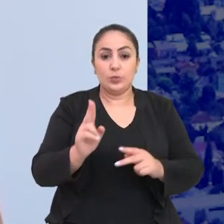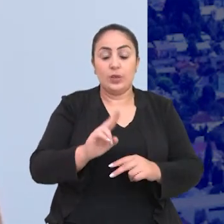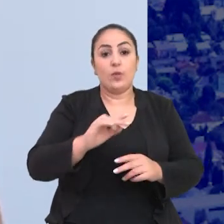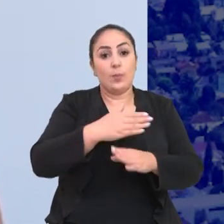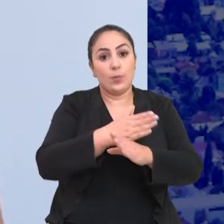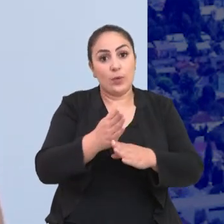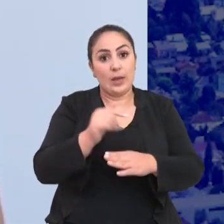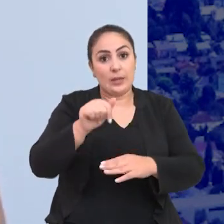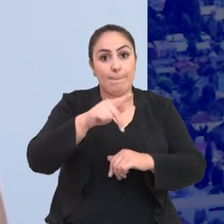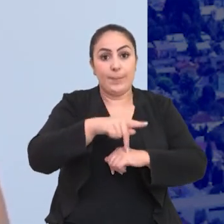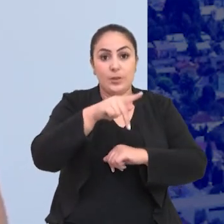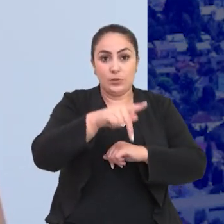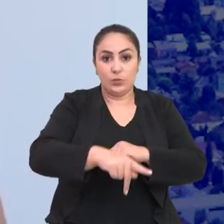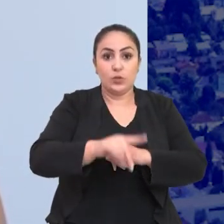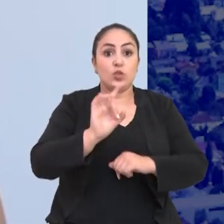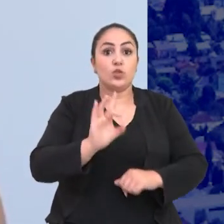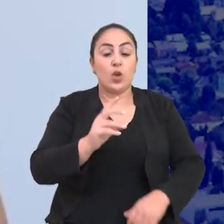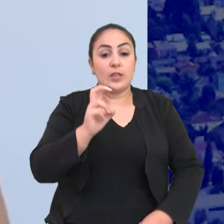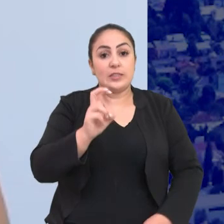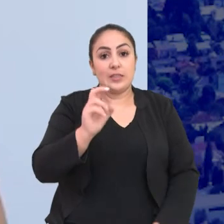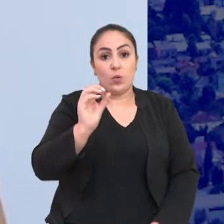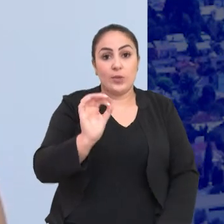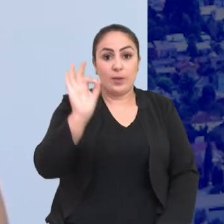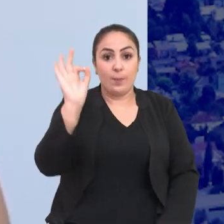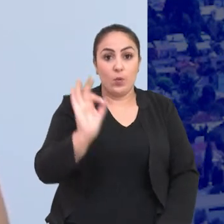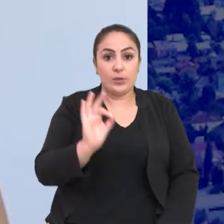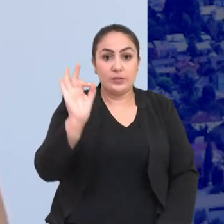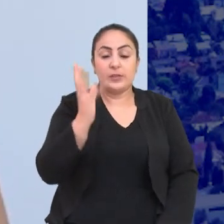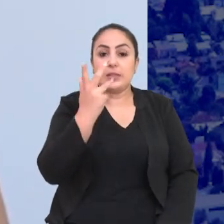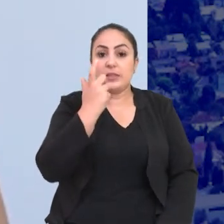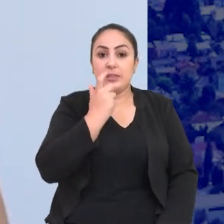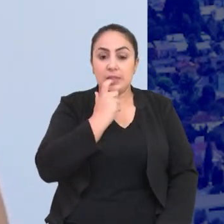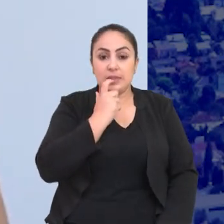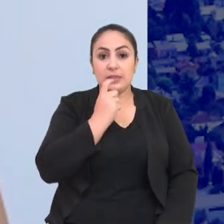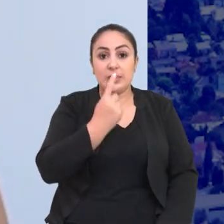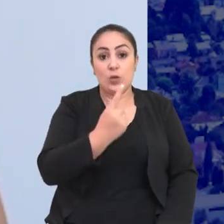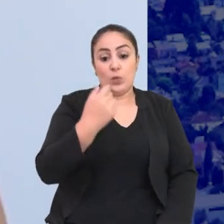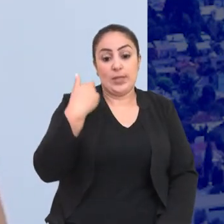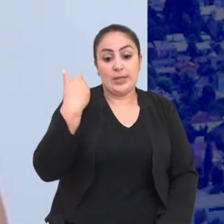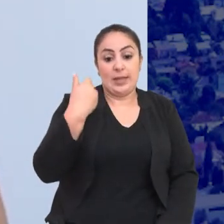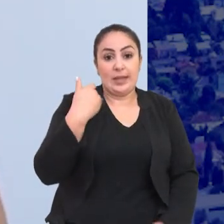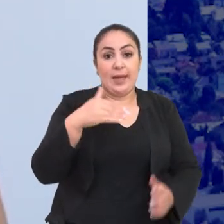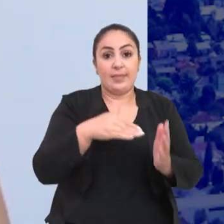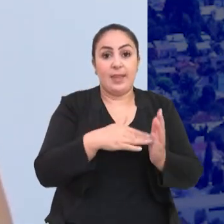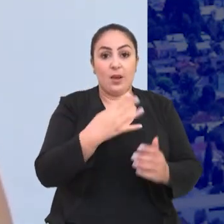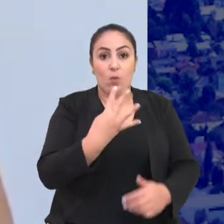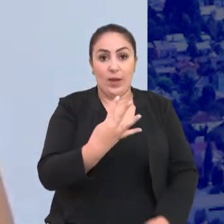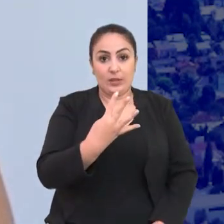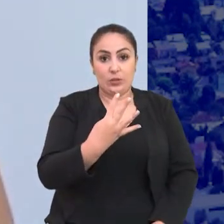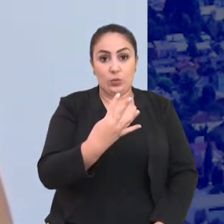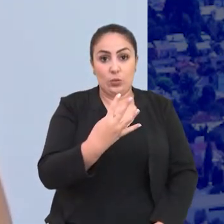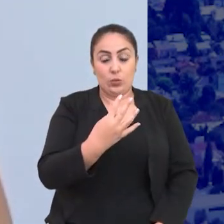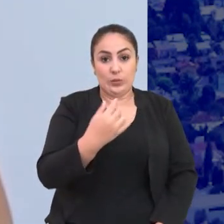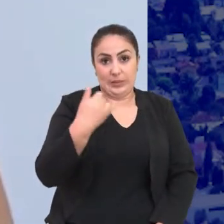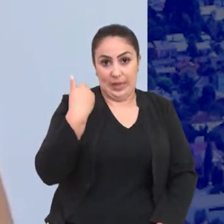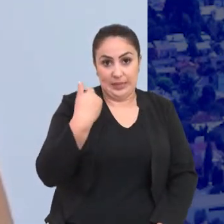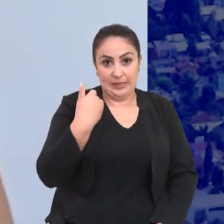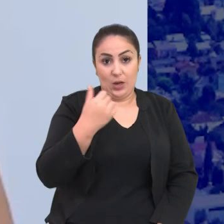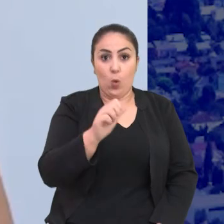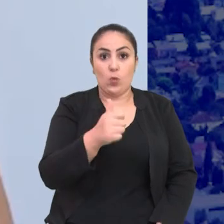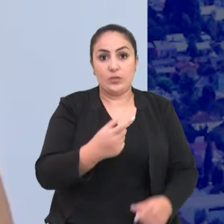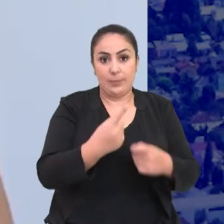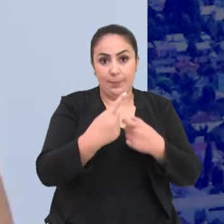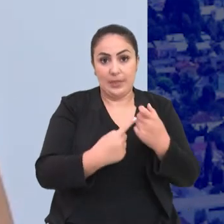ela foi prorrogada. Aqui em Passo Fundo, apenas 50% das crianças de 1 ano a 4